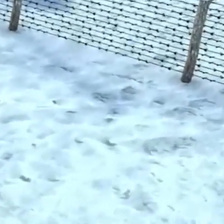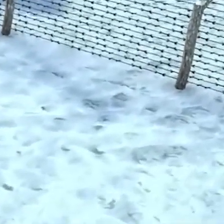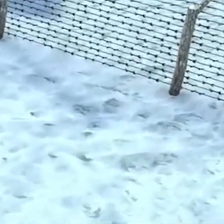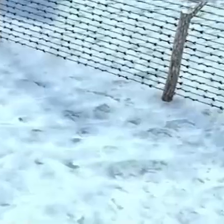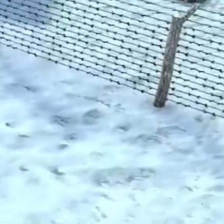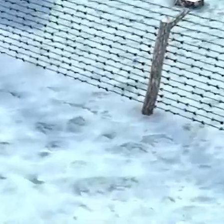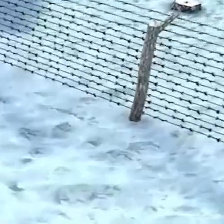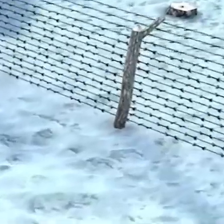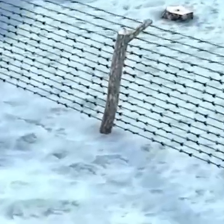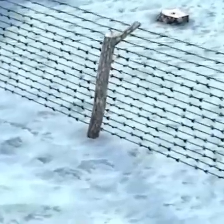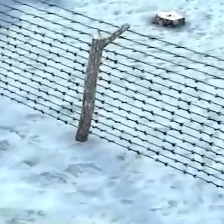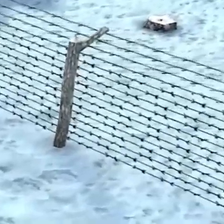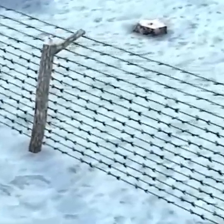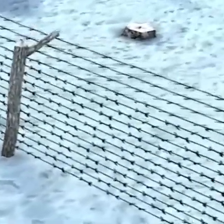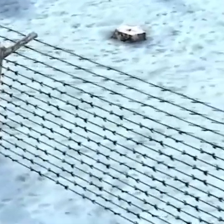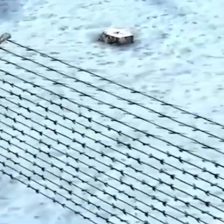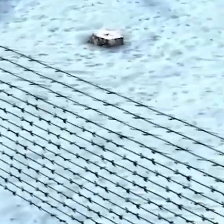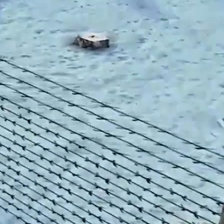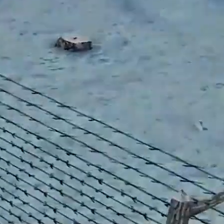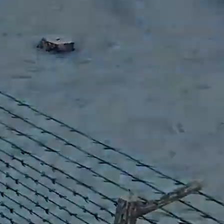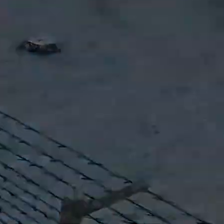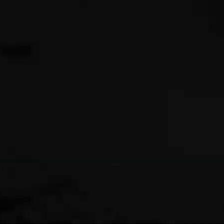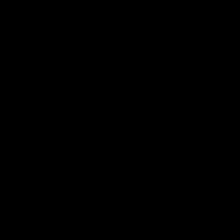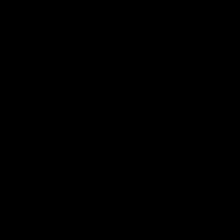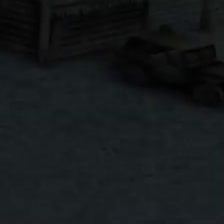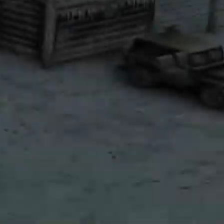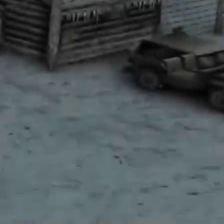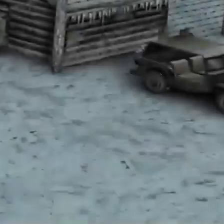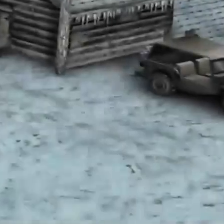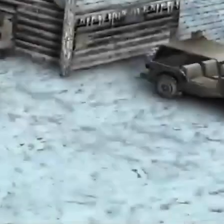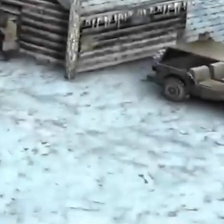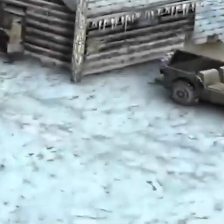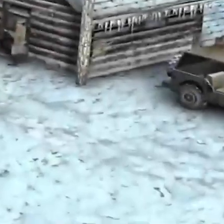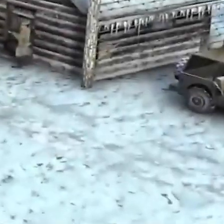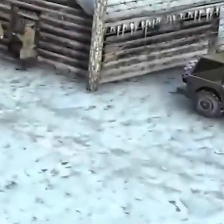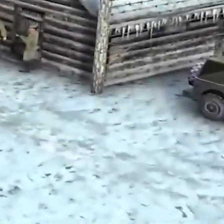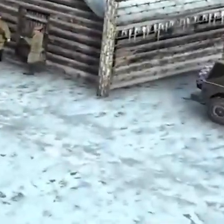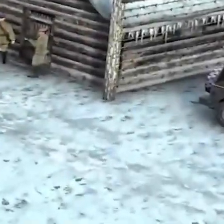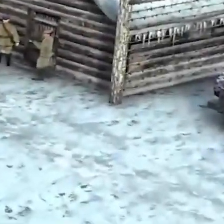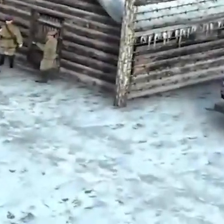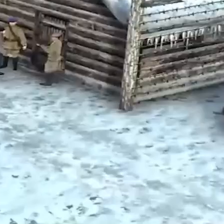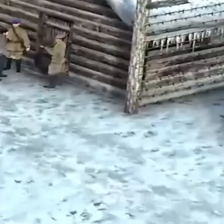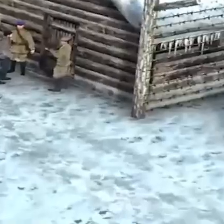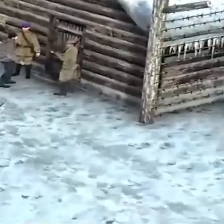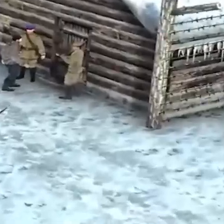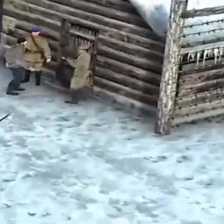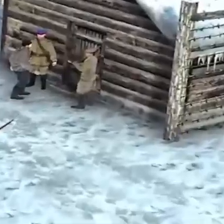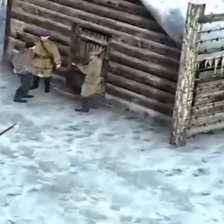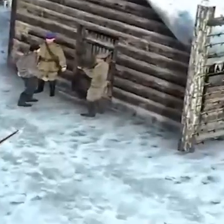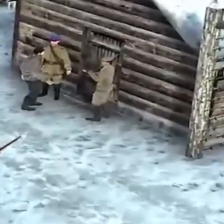regime, intimidar a população e fornecer à União Soviética mão de obra barata.